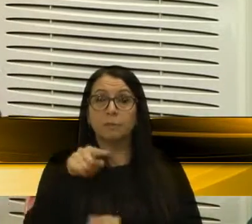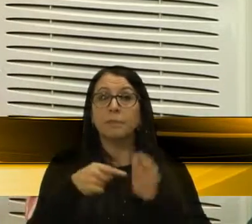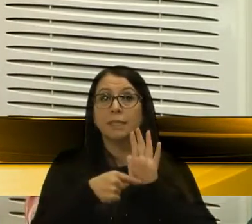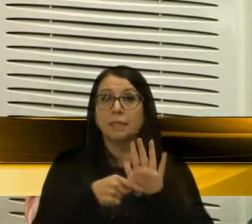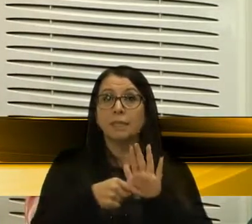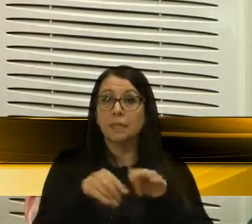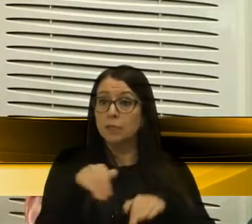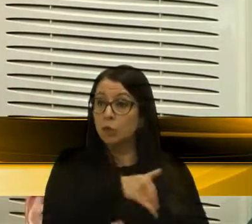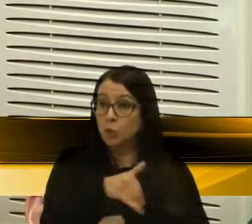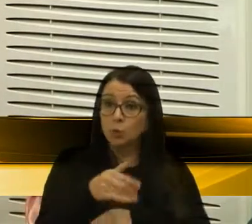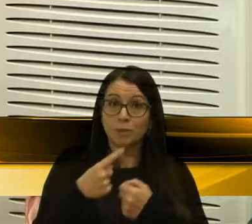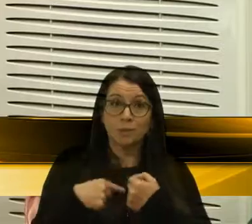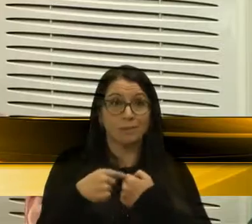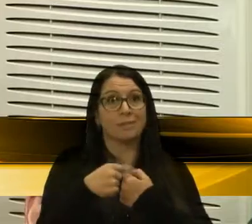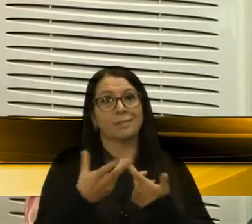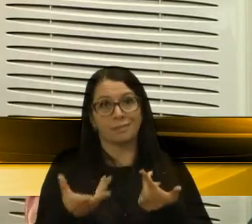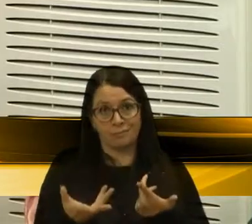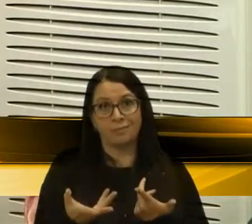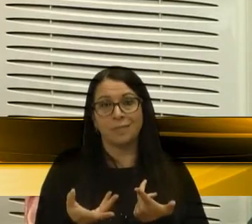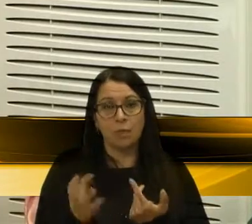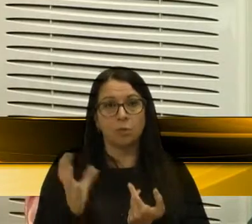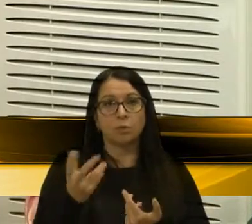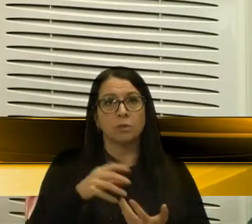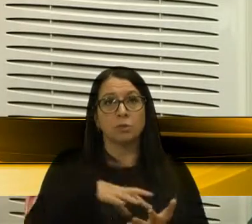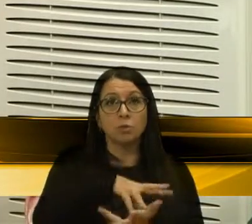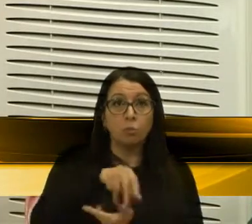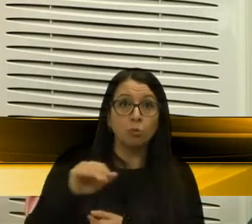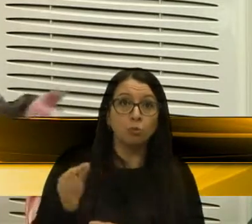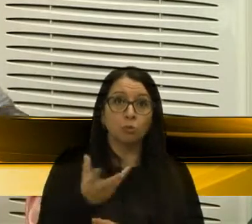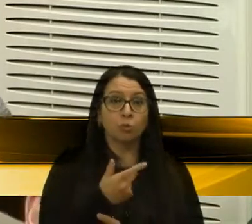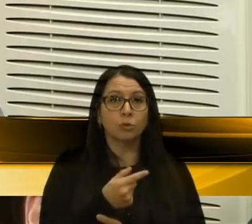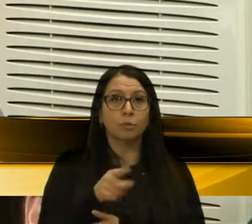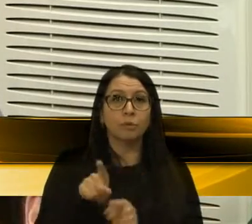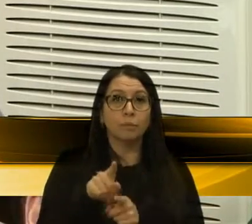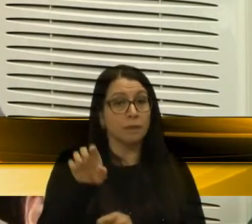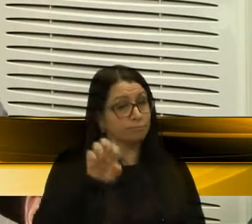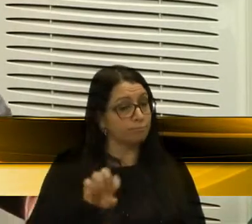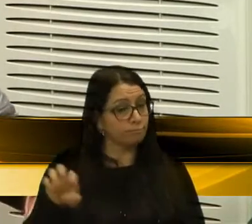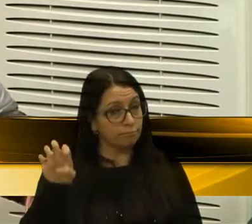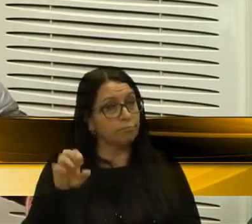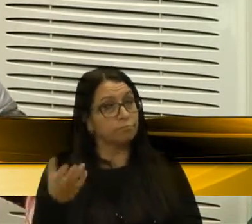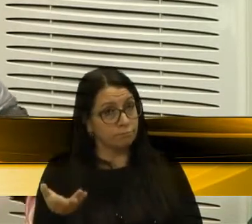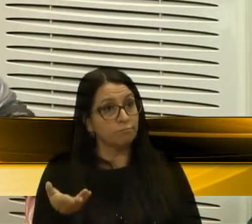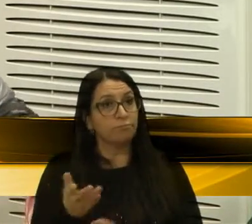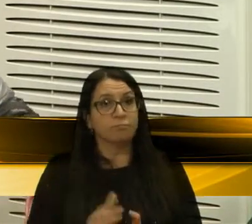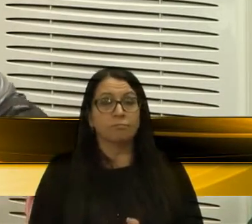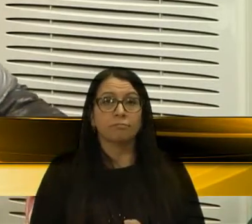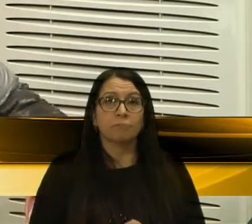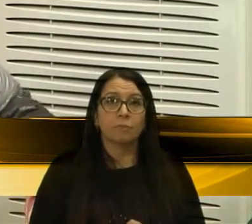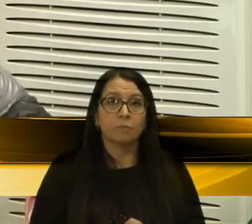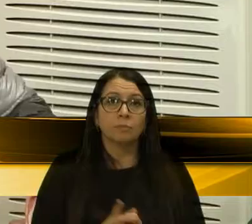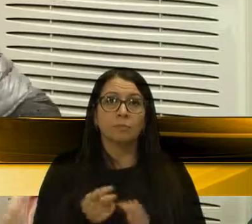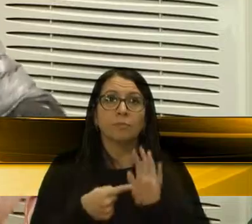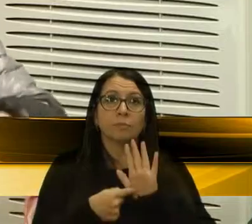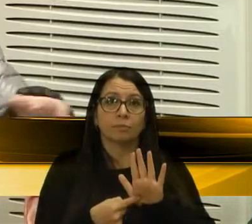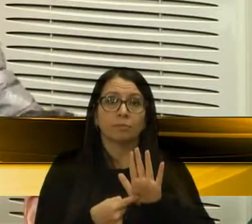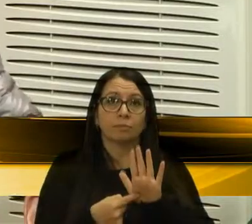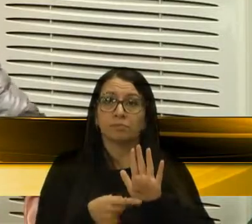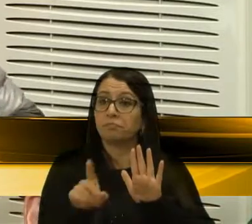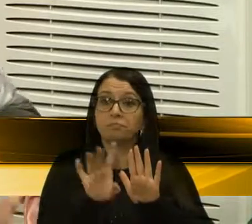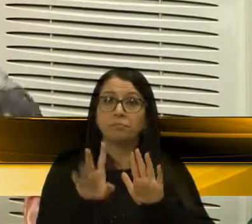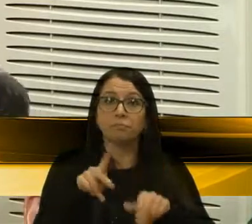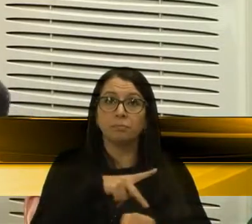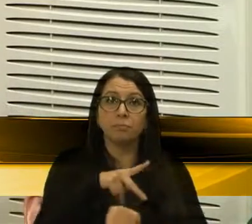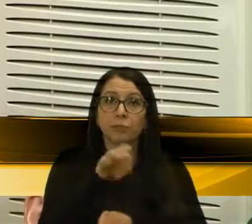das grandes cidades e isso acontece no mundo inteiro inclusive na europa onde é apresentações dos não só